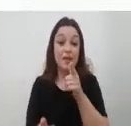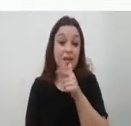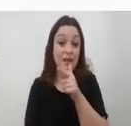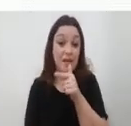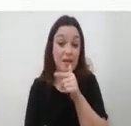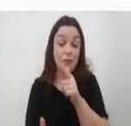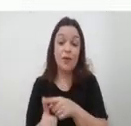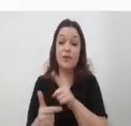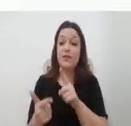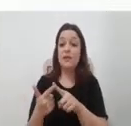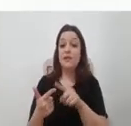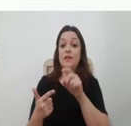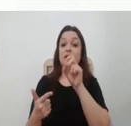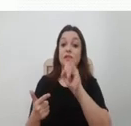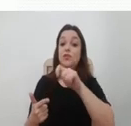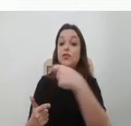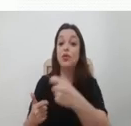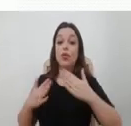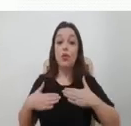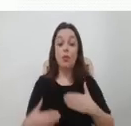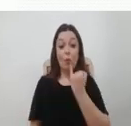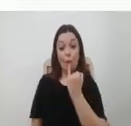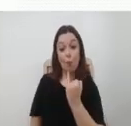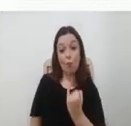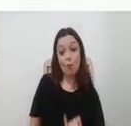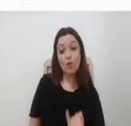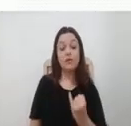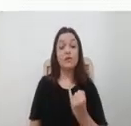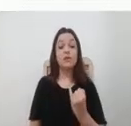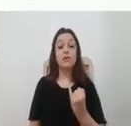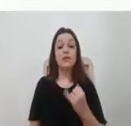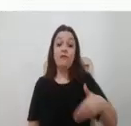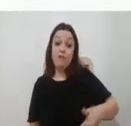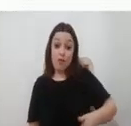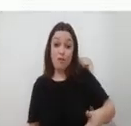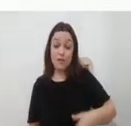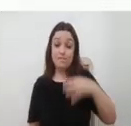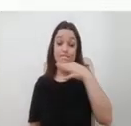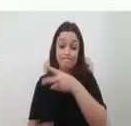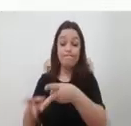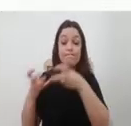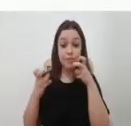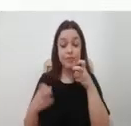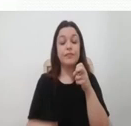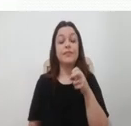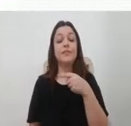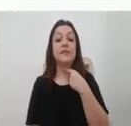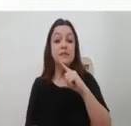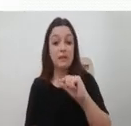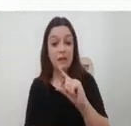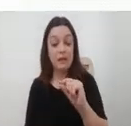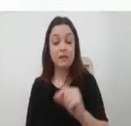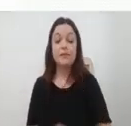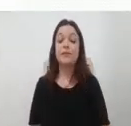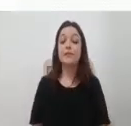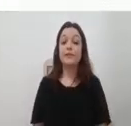grau de desidratação, se o score de condição corporal dele tá baixo, ou seja, esse animal pode estar passando